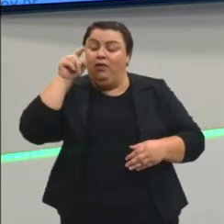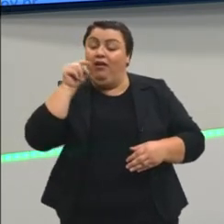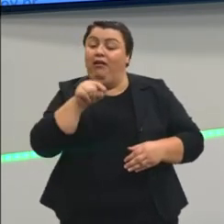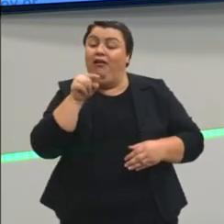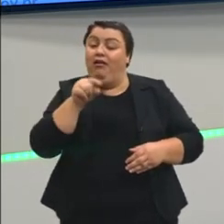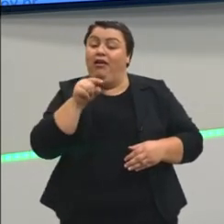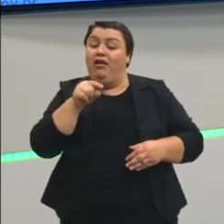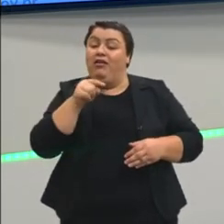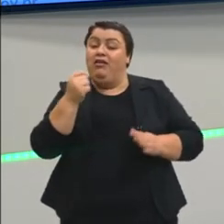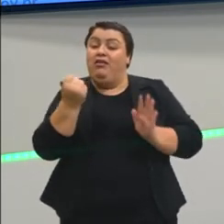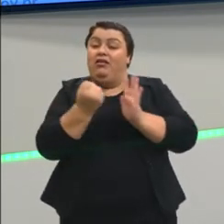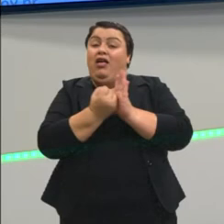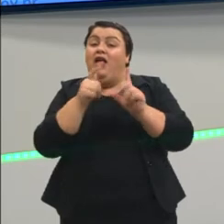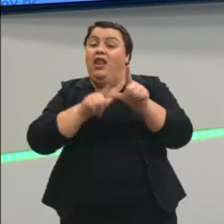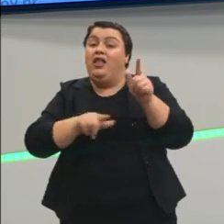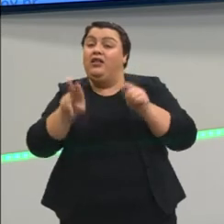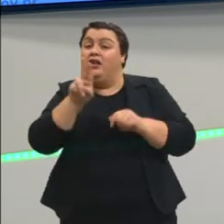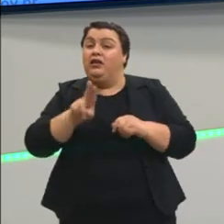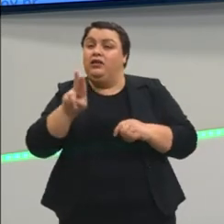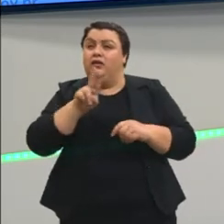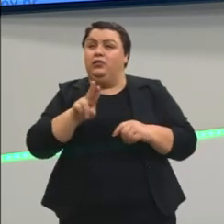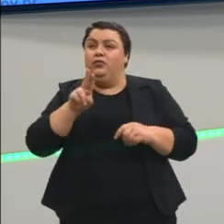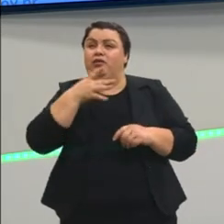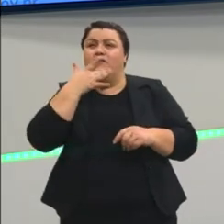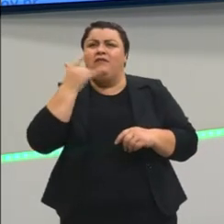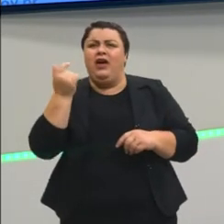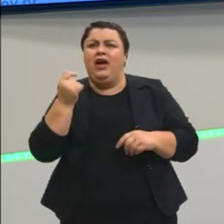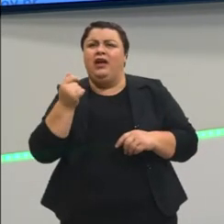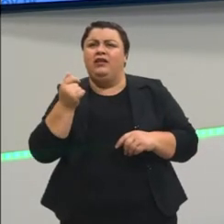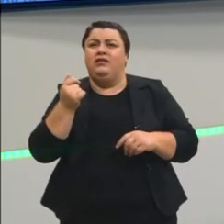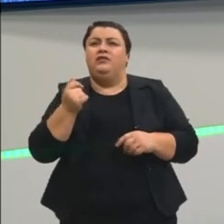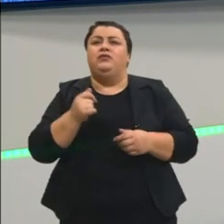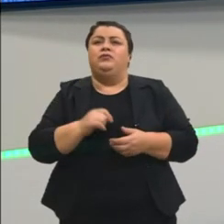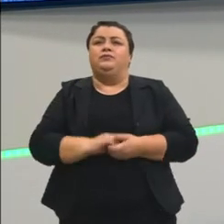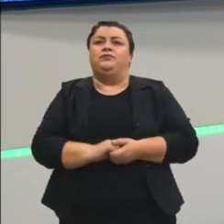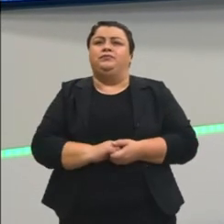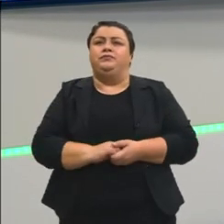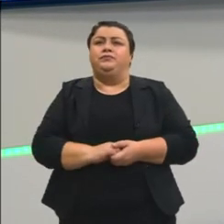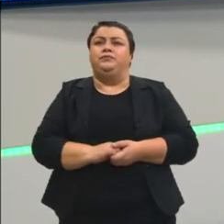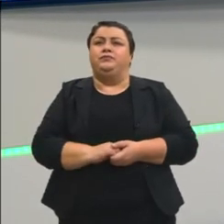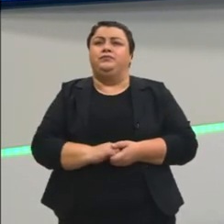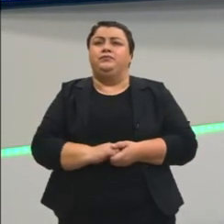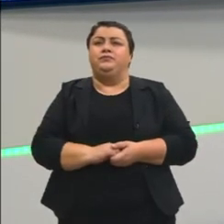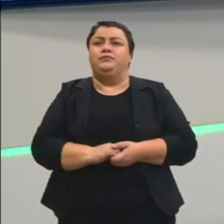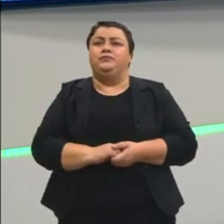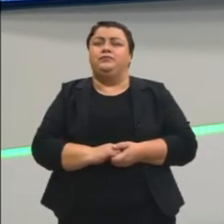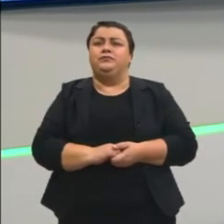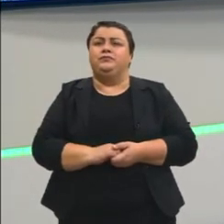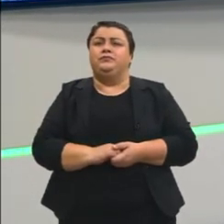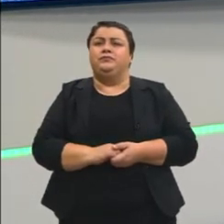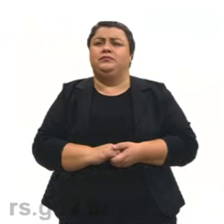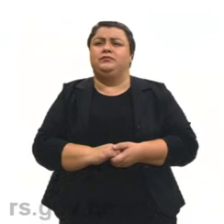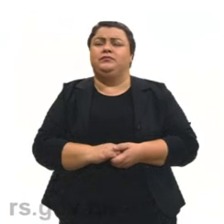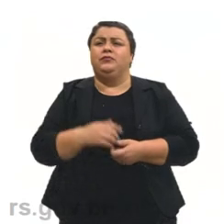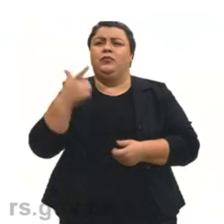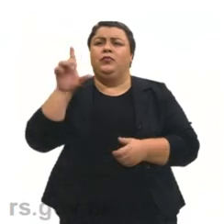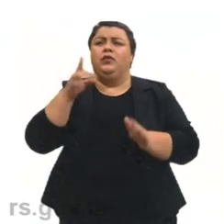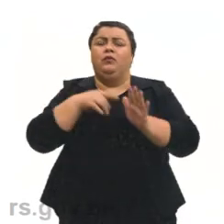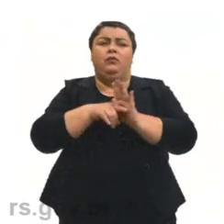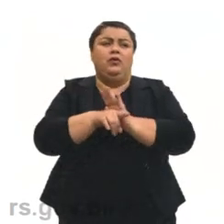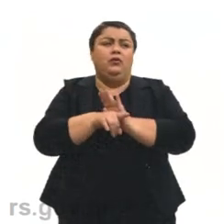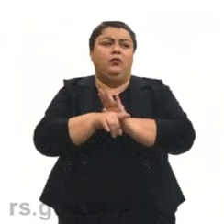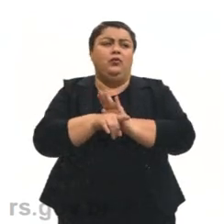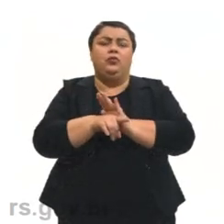esses essas simbologias porque uma questão muito fácil de barbada aí para responder o outro exercício